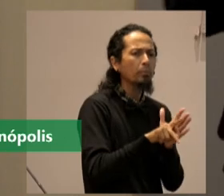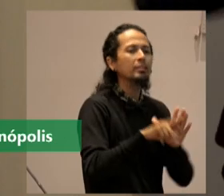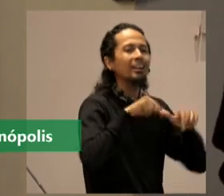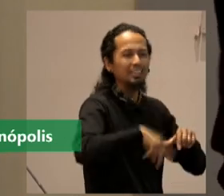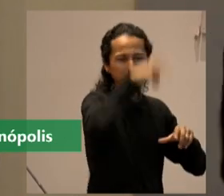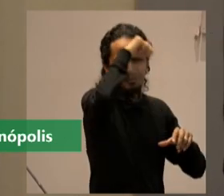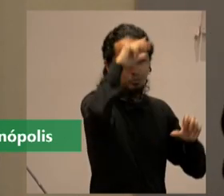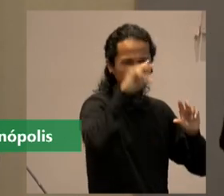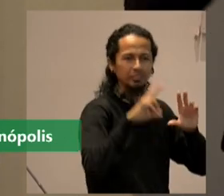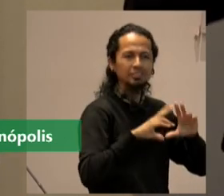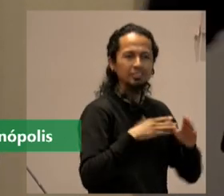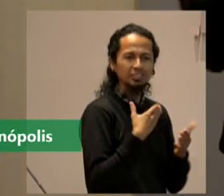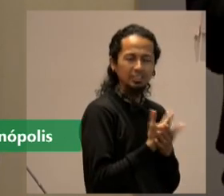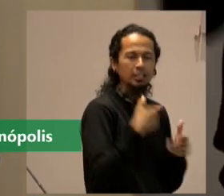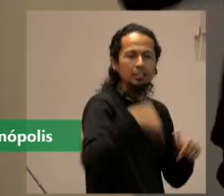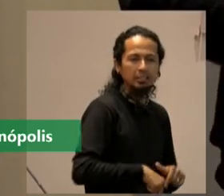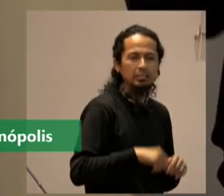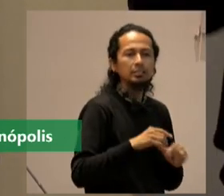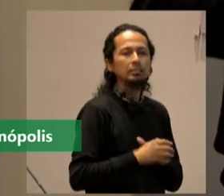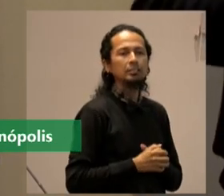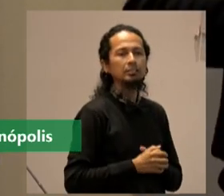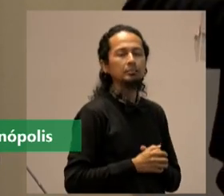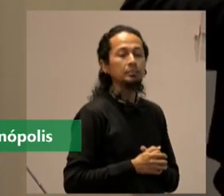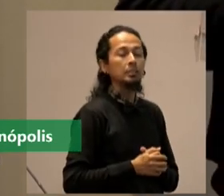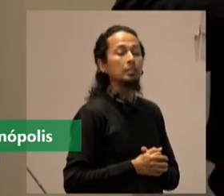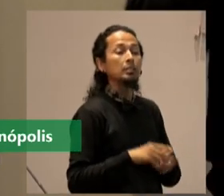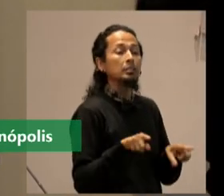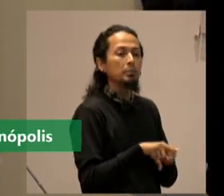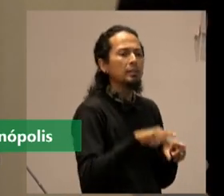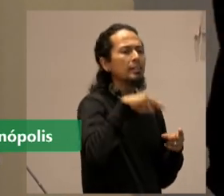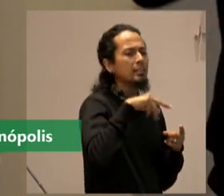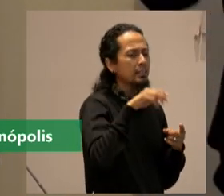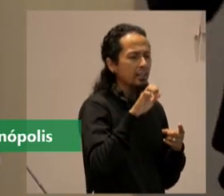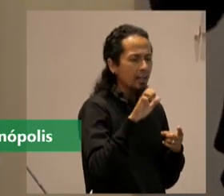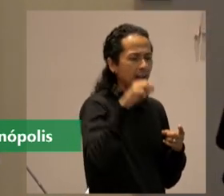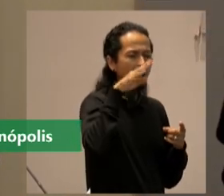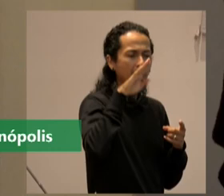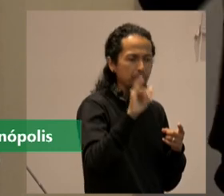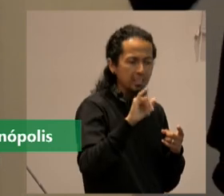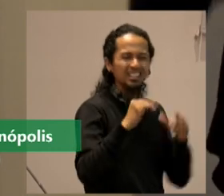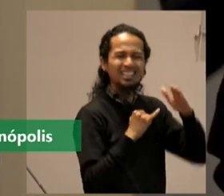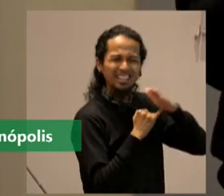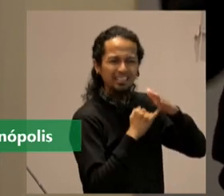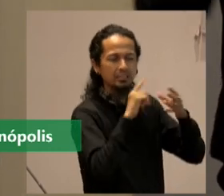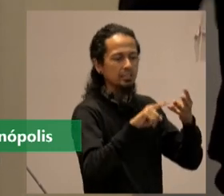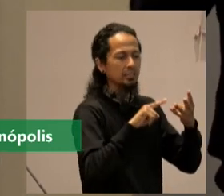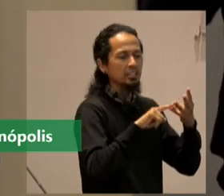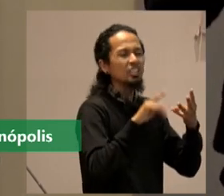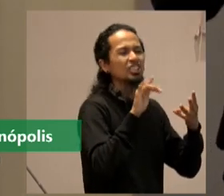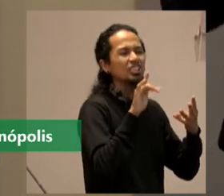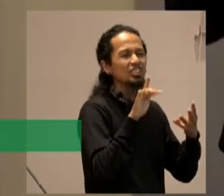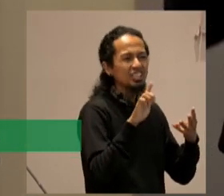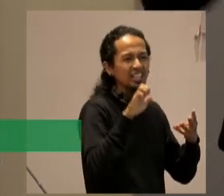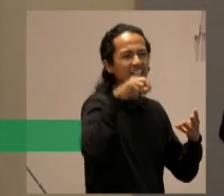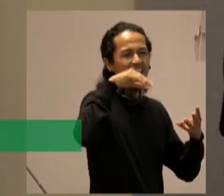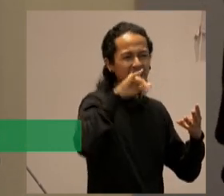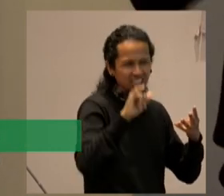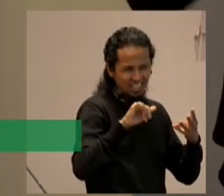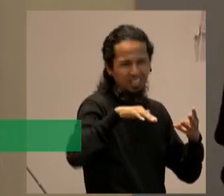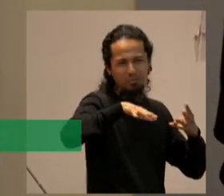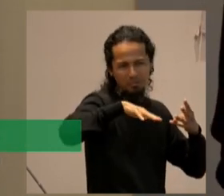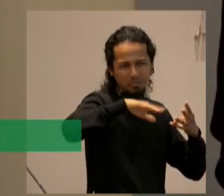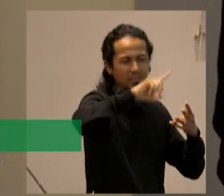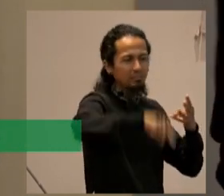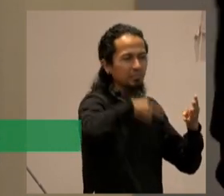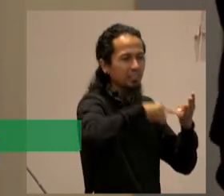AIA, Laboratório de Estudos Pós-Coloniais e Decoloniais, o NEABI, do IFSC, o grupo Geninhas em Movimento e o GT de